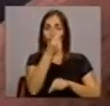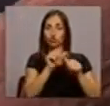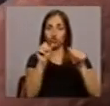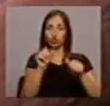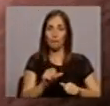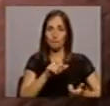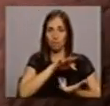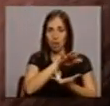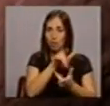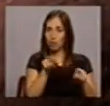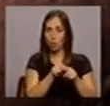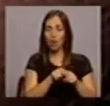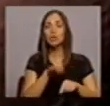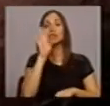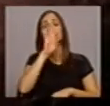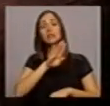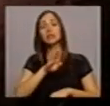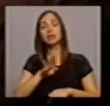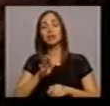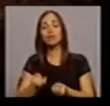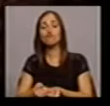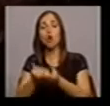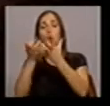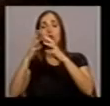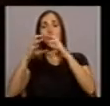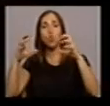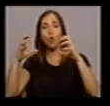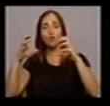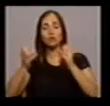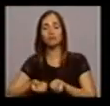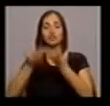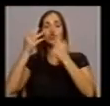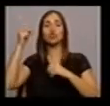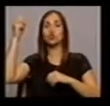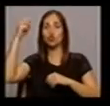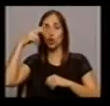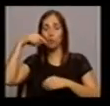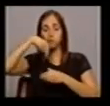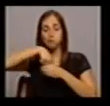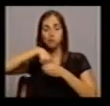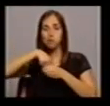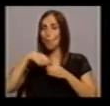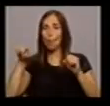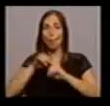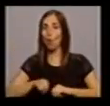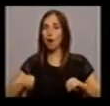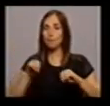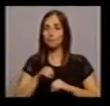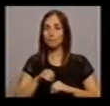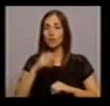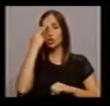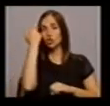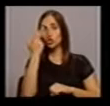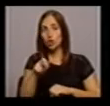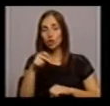Solar. Se nasceu da nébula primitiva, que também deu origem ao Sol, então ele não terá núcleo. Felizmente, nós temos uma sonda lá